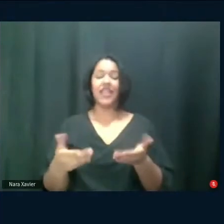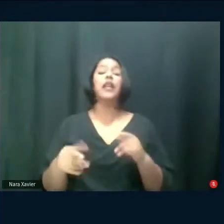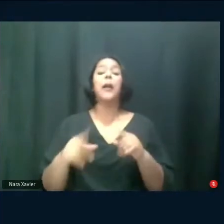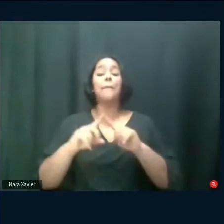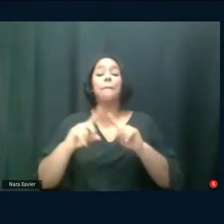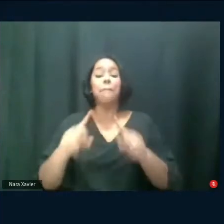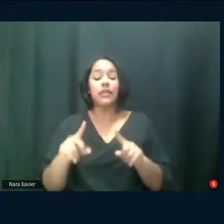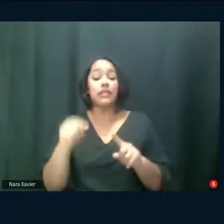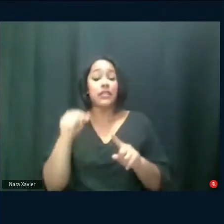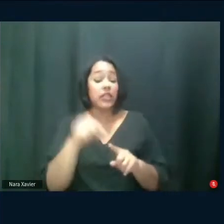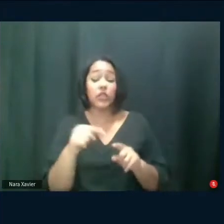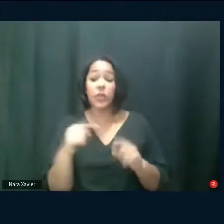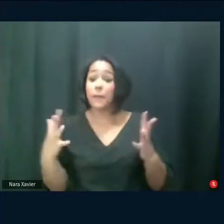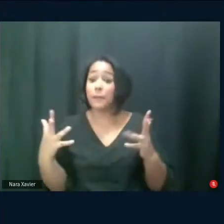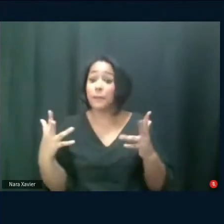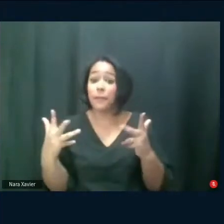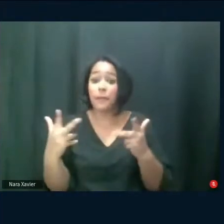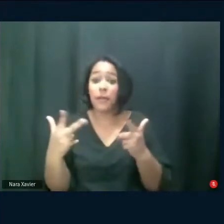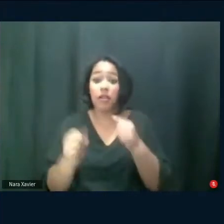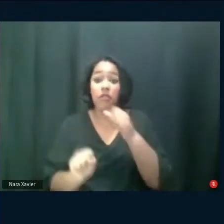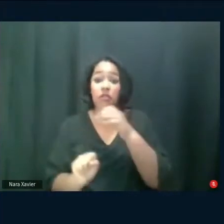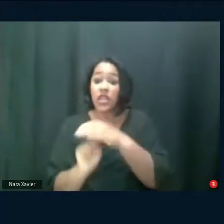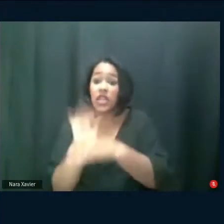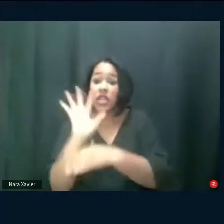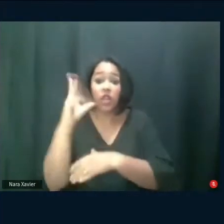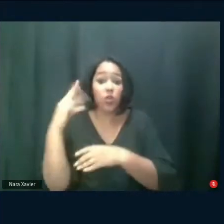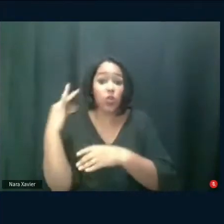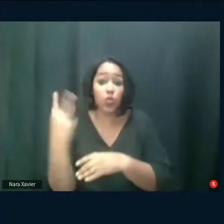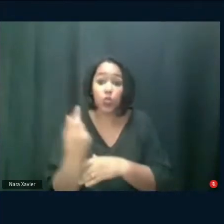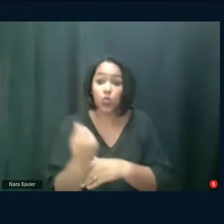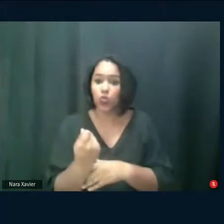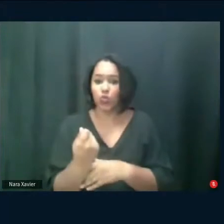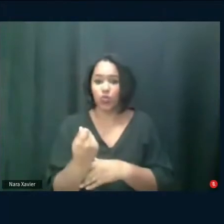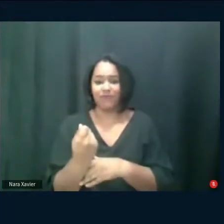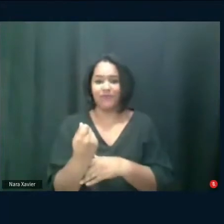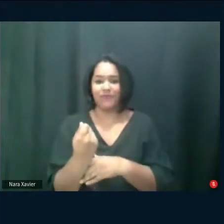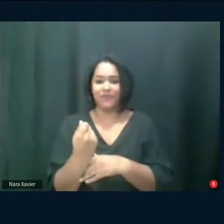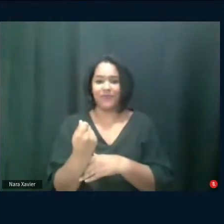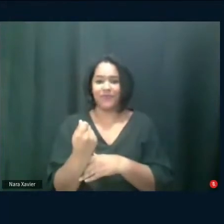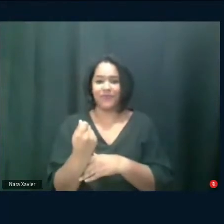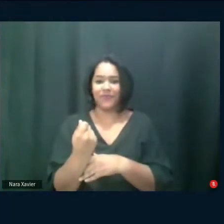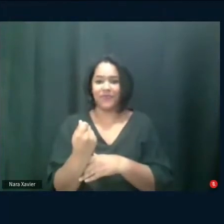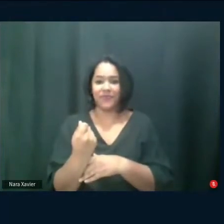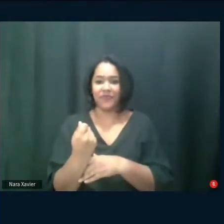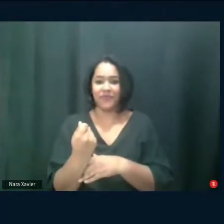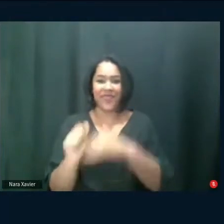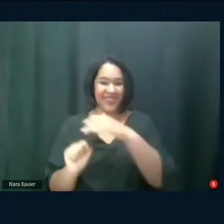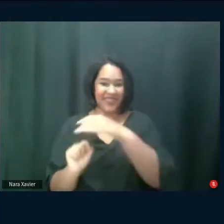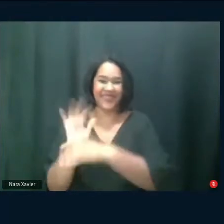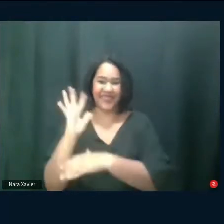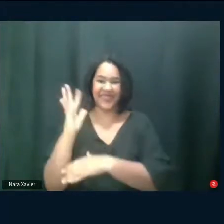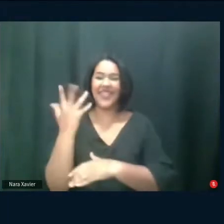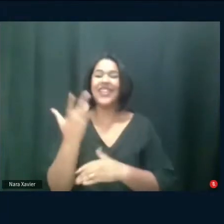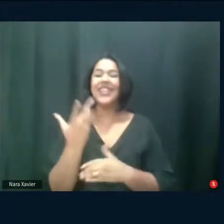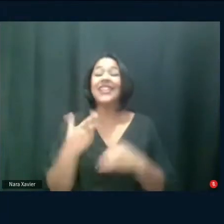isso é formidável, de baixo para cima, exatamente. sinal é muito bonito.